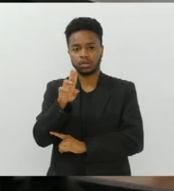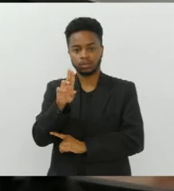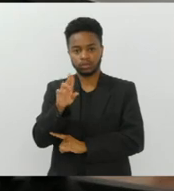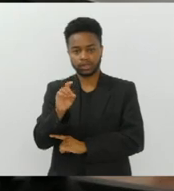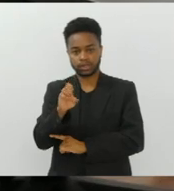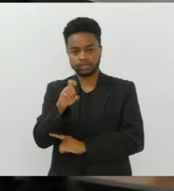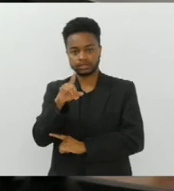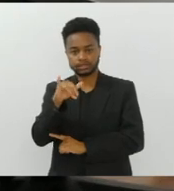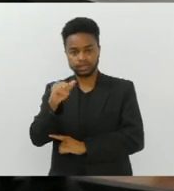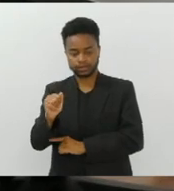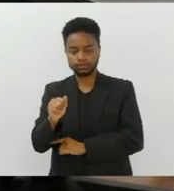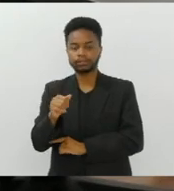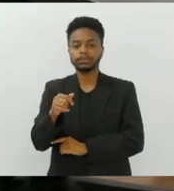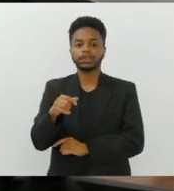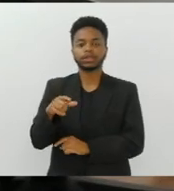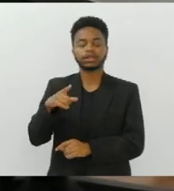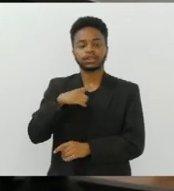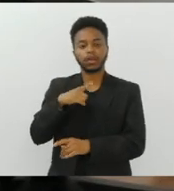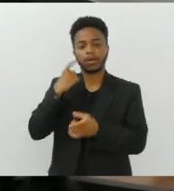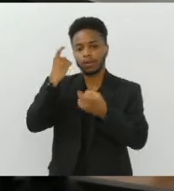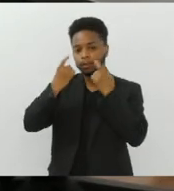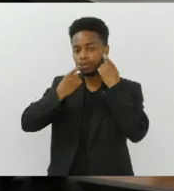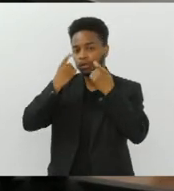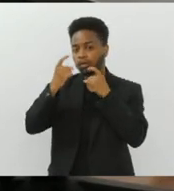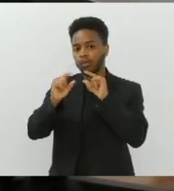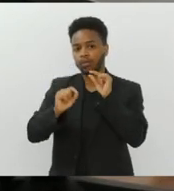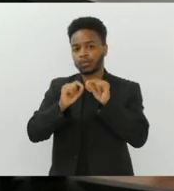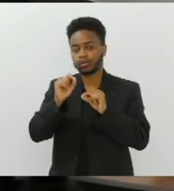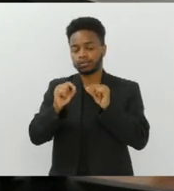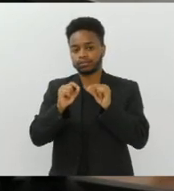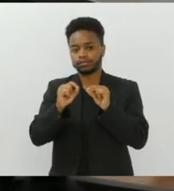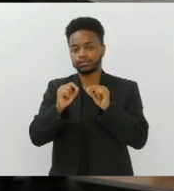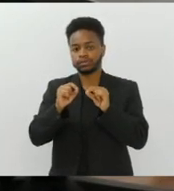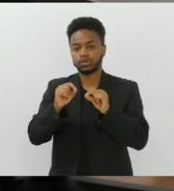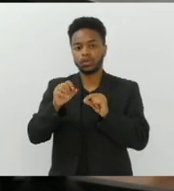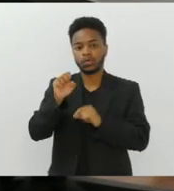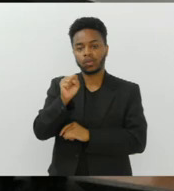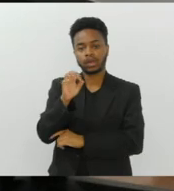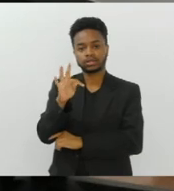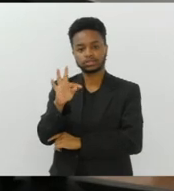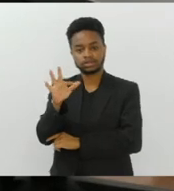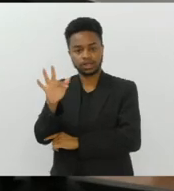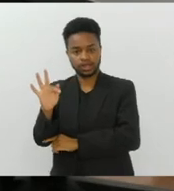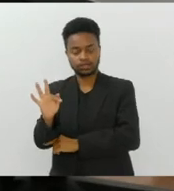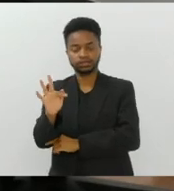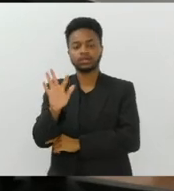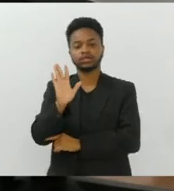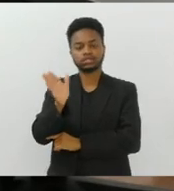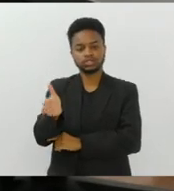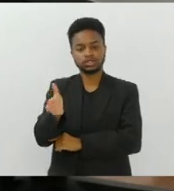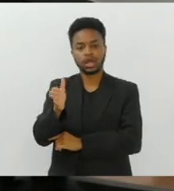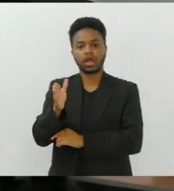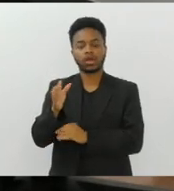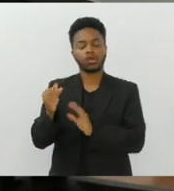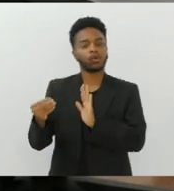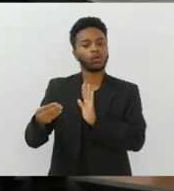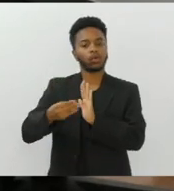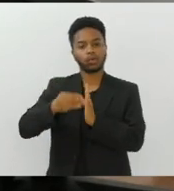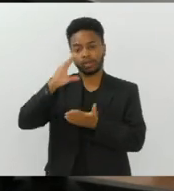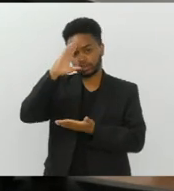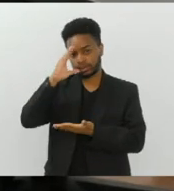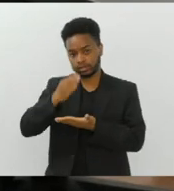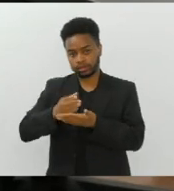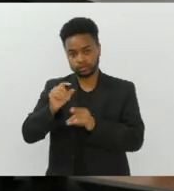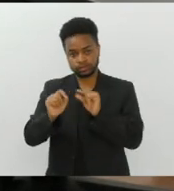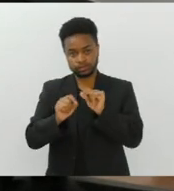dos precedentes vinculantes, é preciso dizer que o Superior Tribunal de Justiça já fixou tese de que